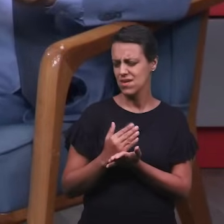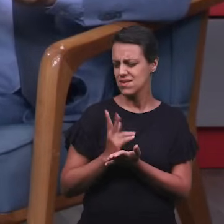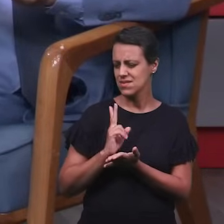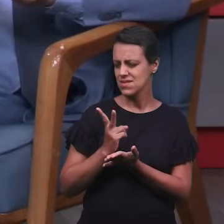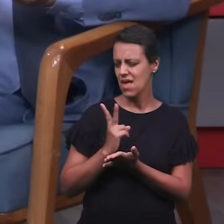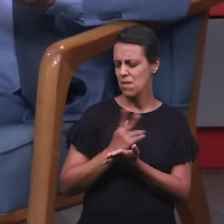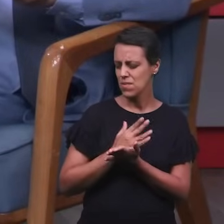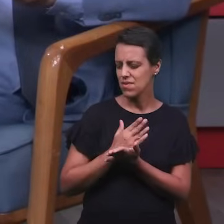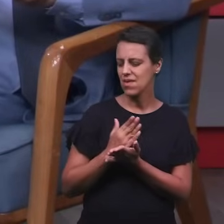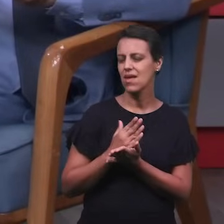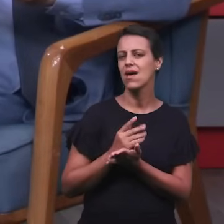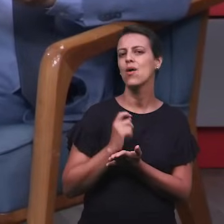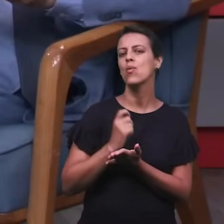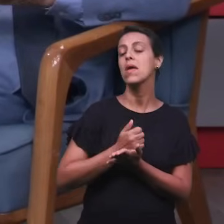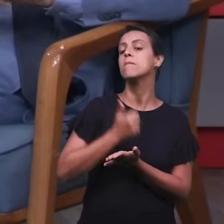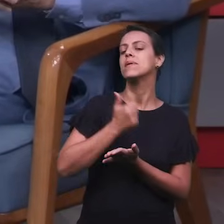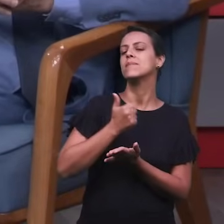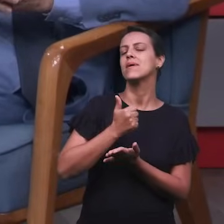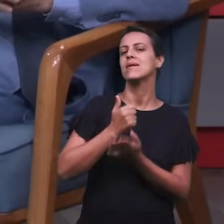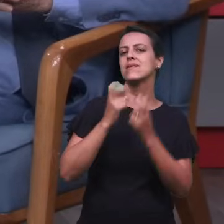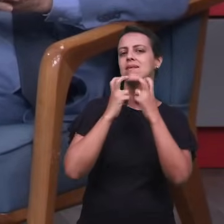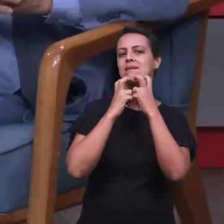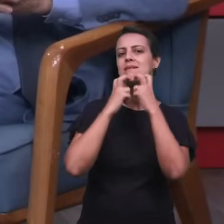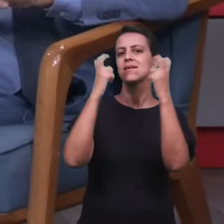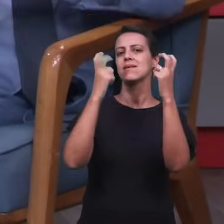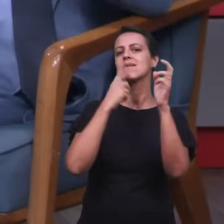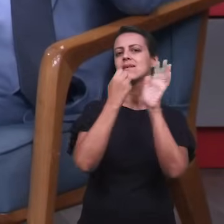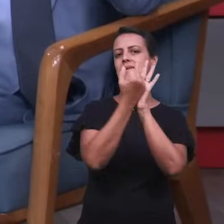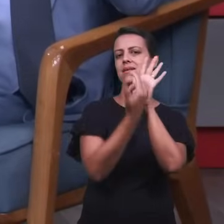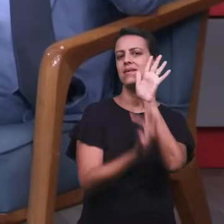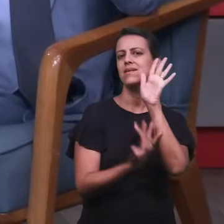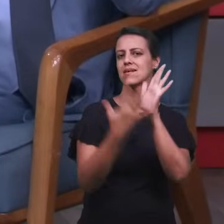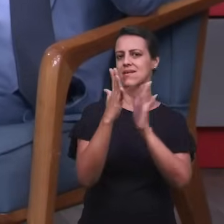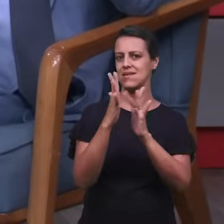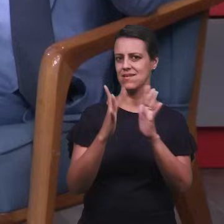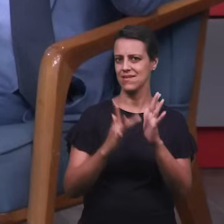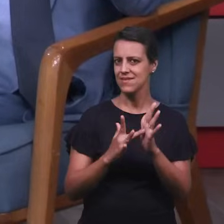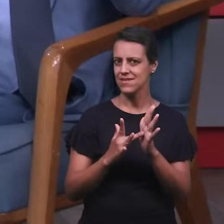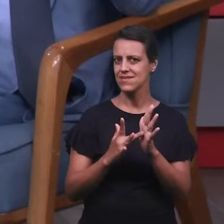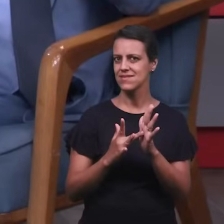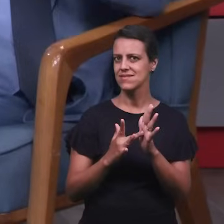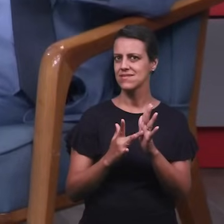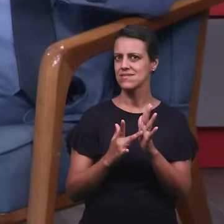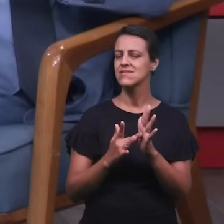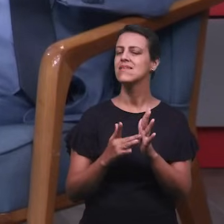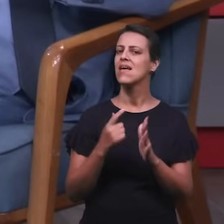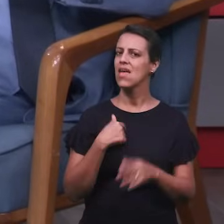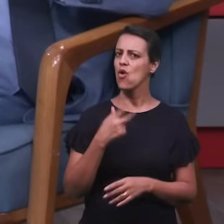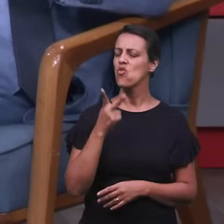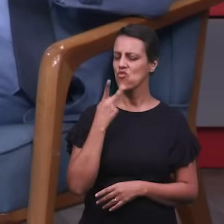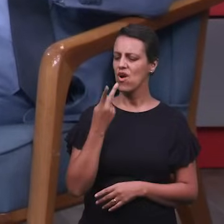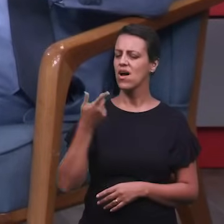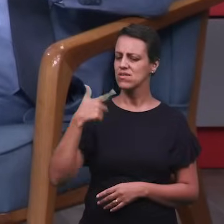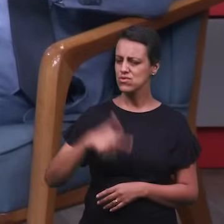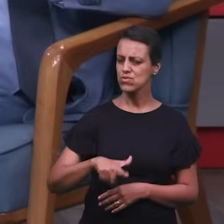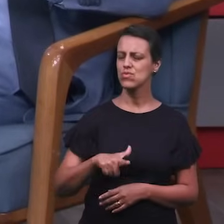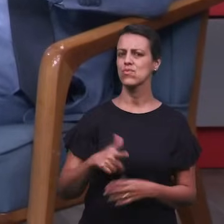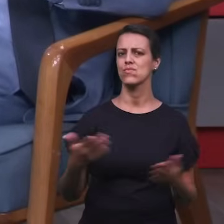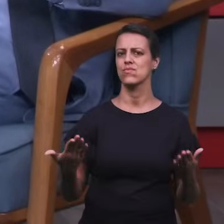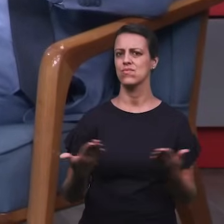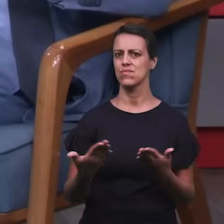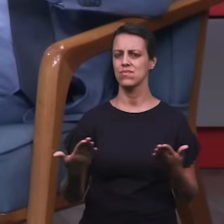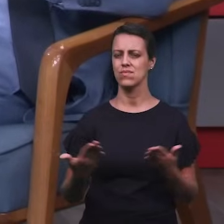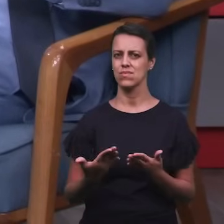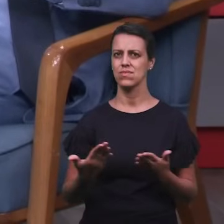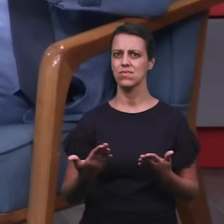início o clamor pelo sangue de Jesus. Eu disse no evento anterior e vou repetir aqui